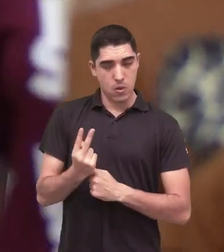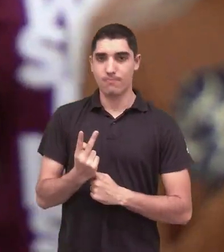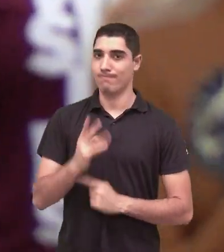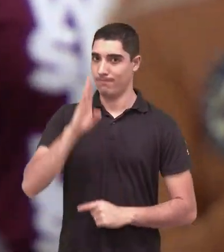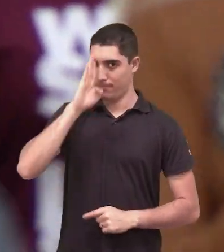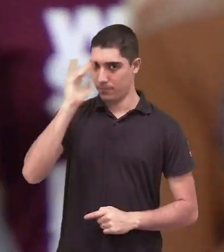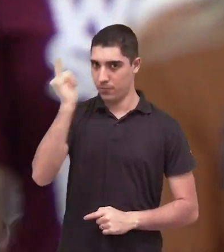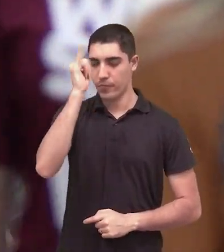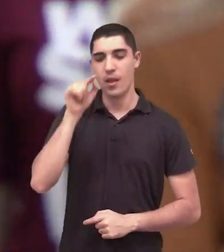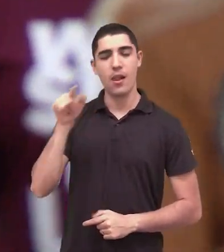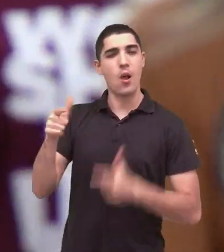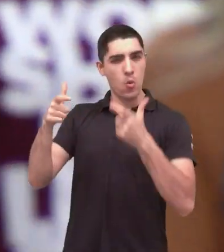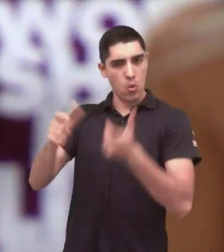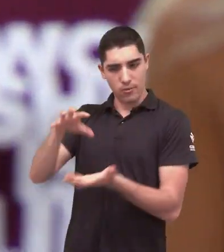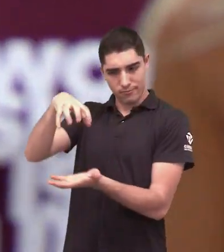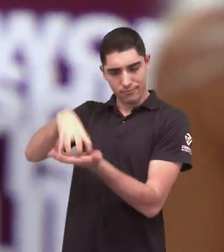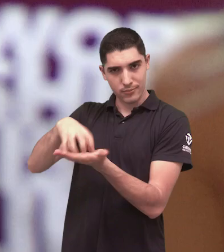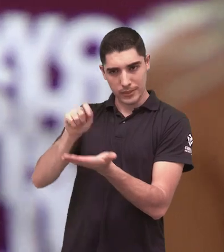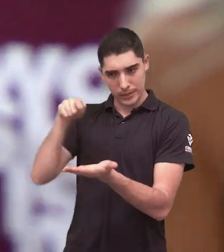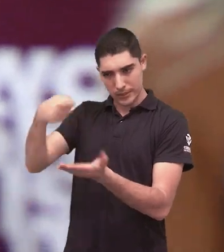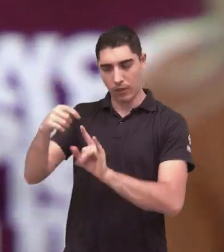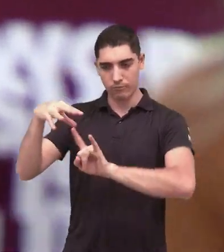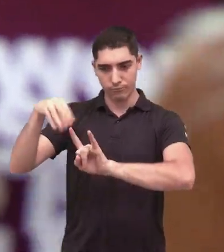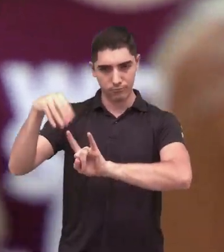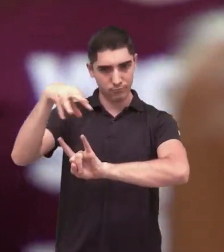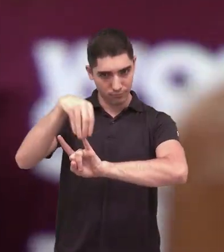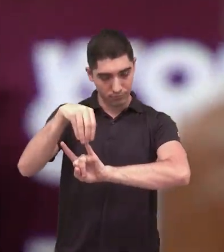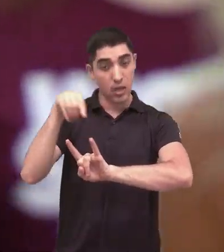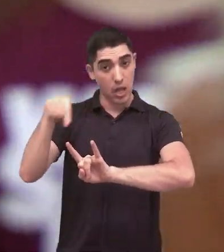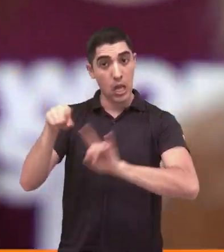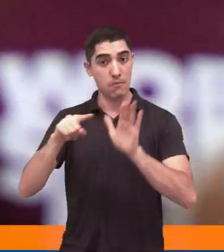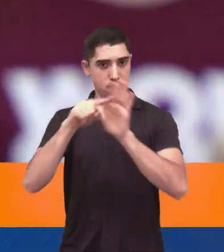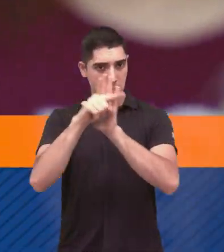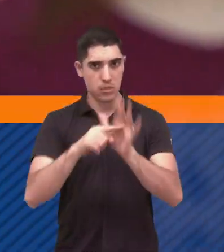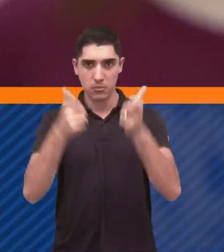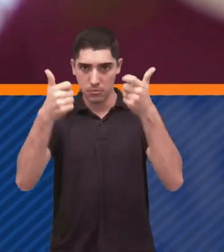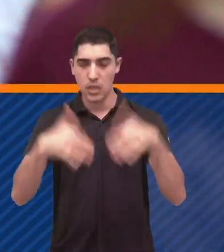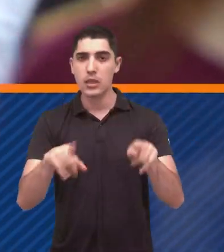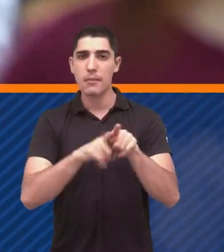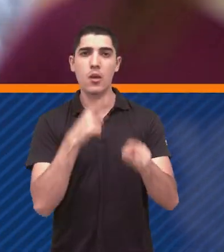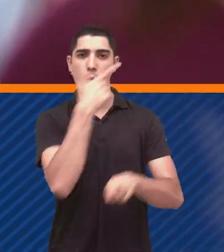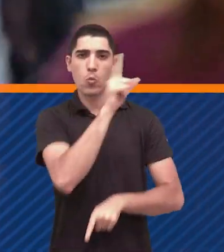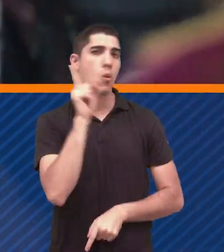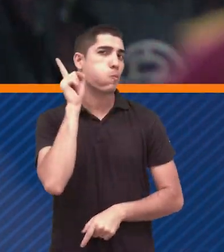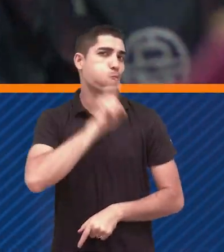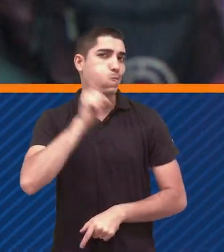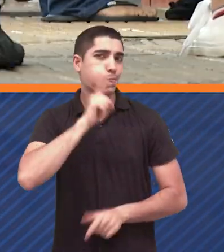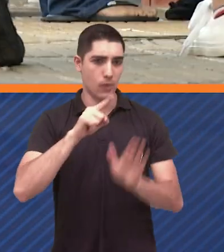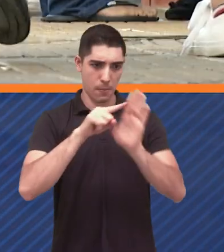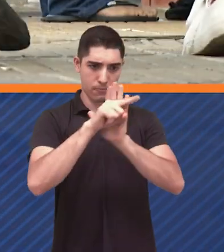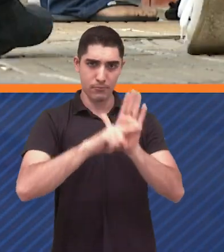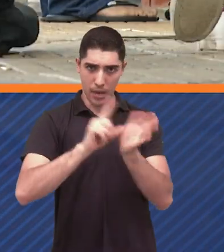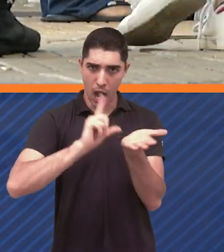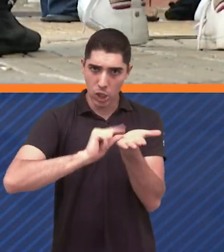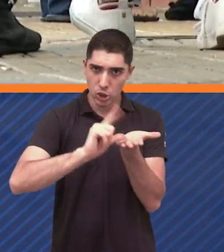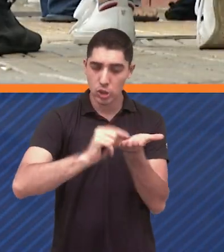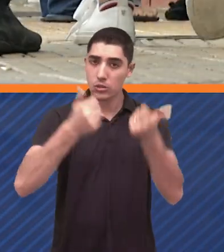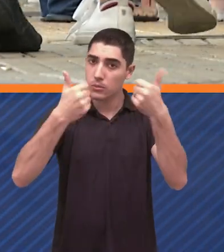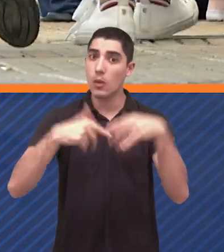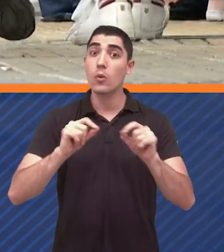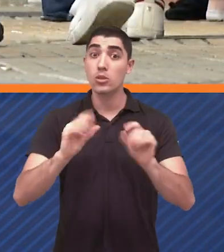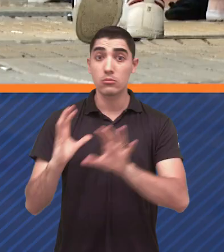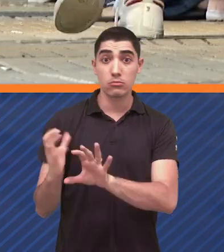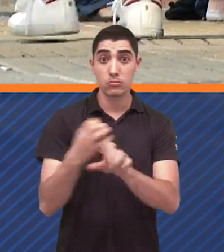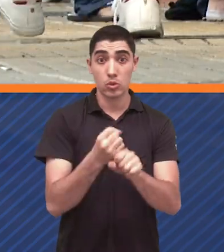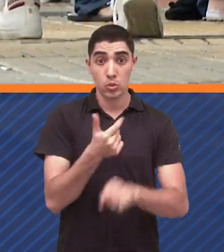fundamental. Pesquisa feita pela Fundação Oswaldo Cruz e publicada por uma revista científica norte-americana indicou um aumento